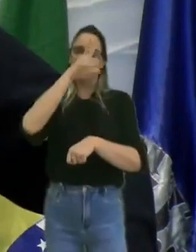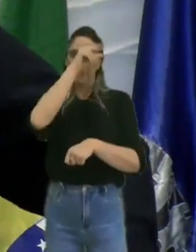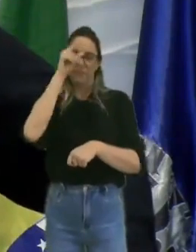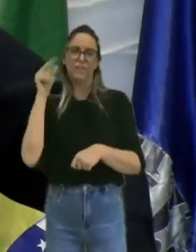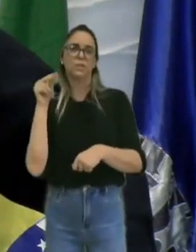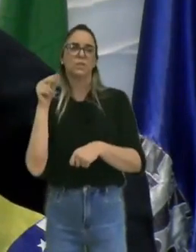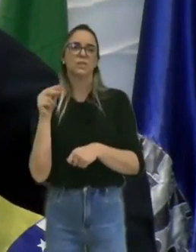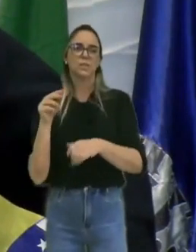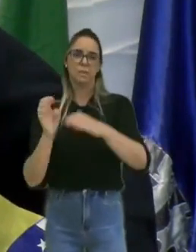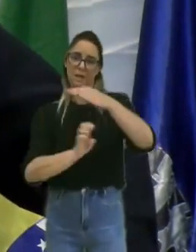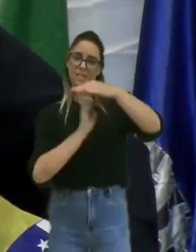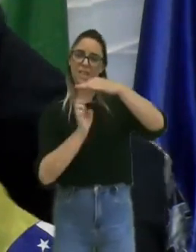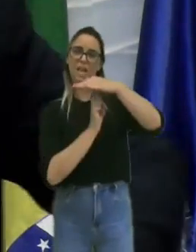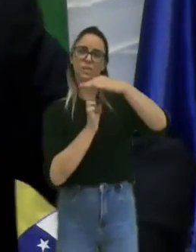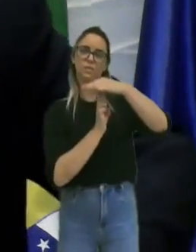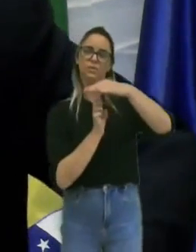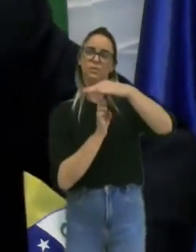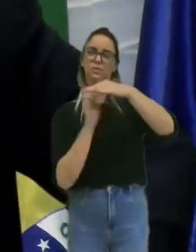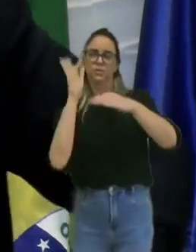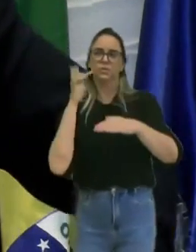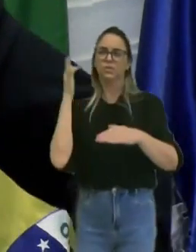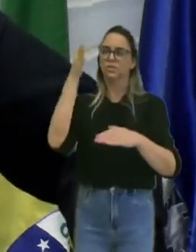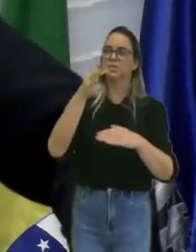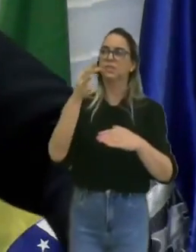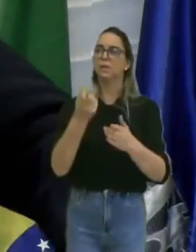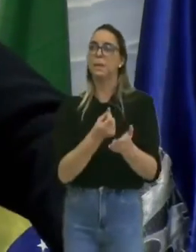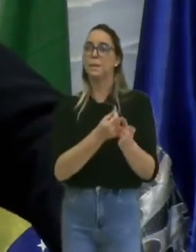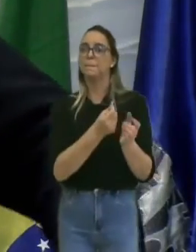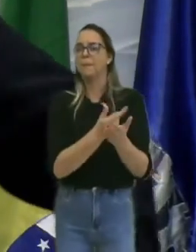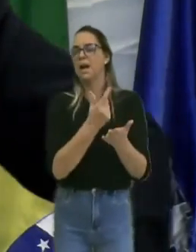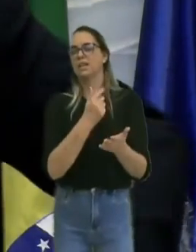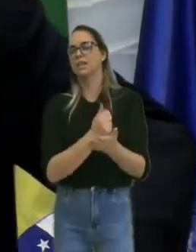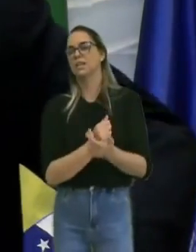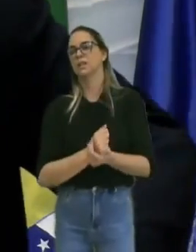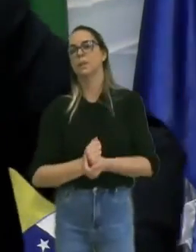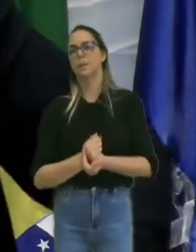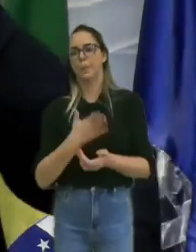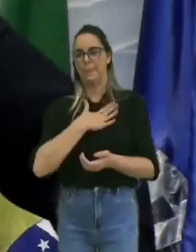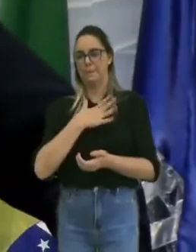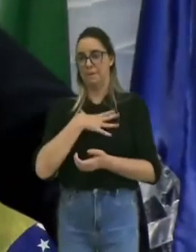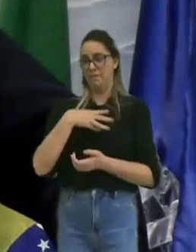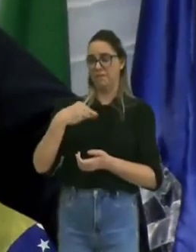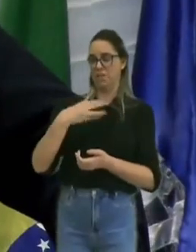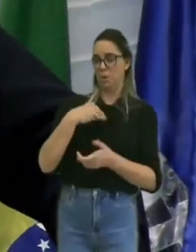empresário banca você com tudo. E para dar em você na urna, coitadinho, eu boto meu filho para dar em você.